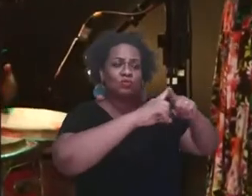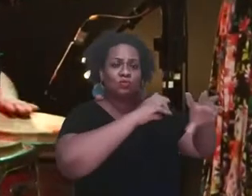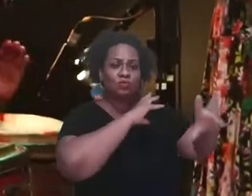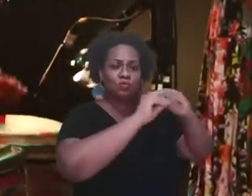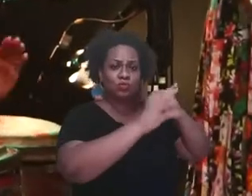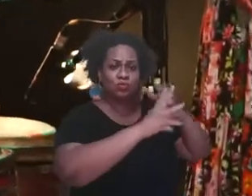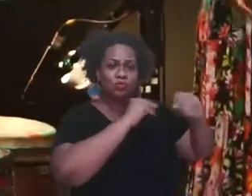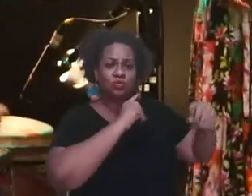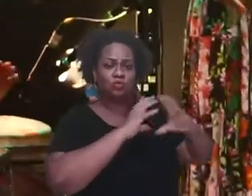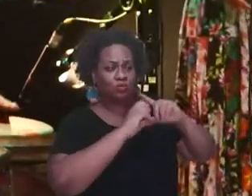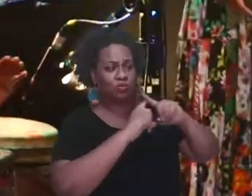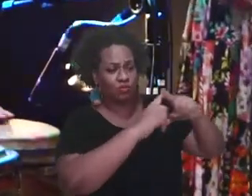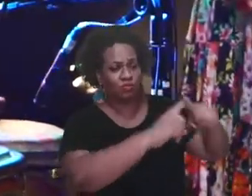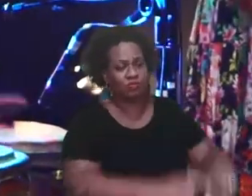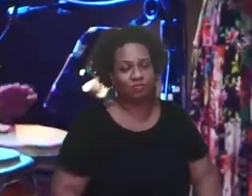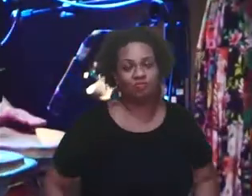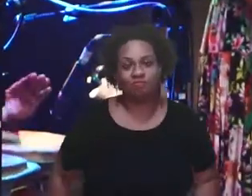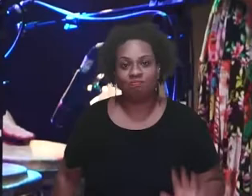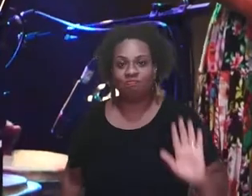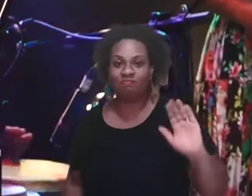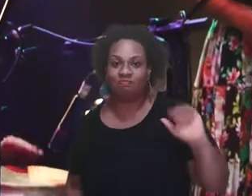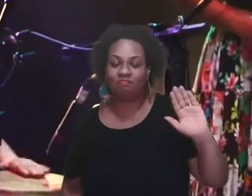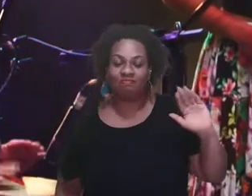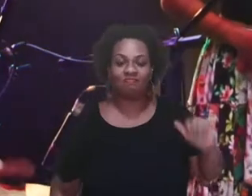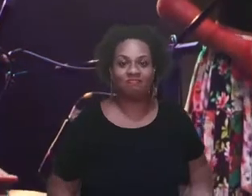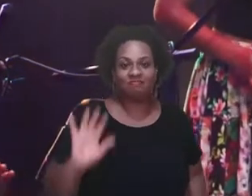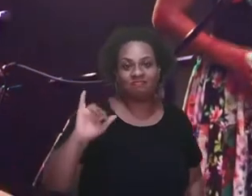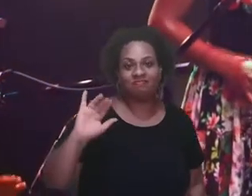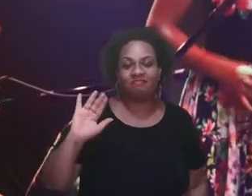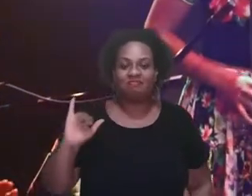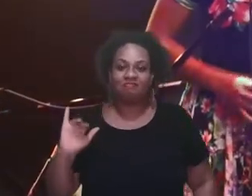mais ela fugir aberta